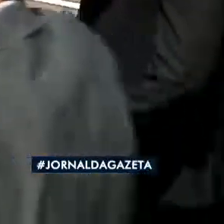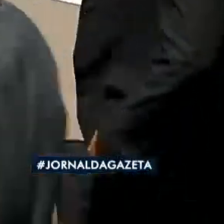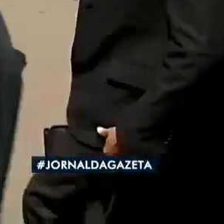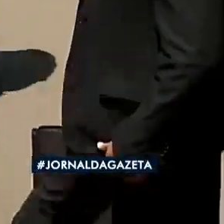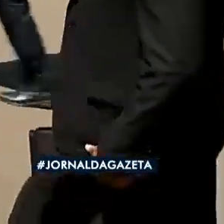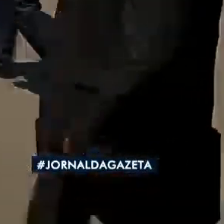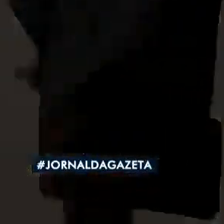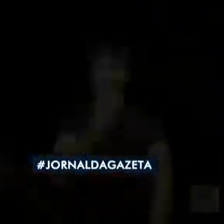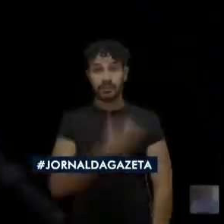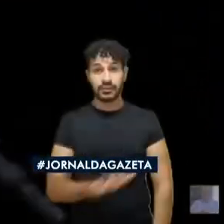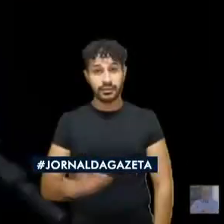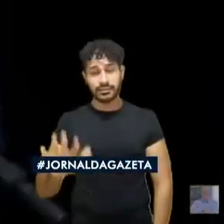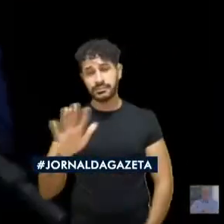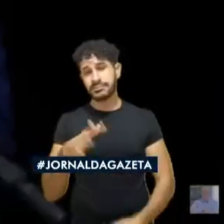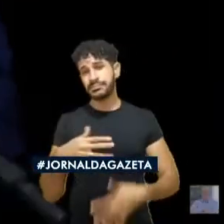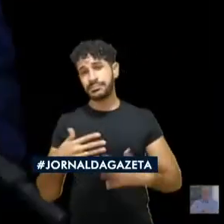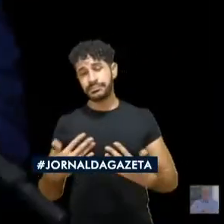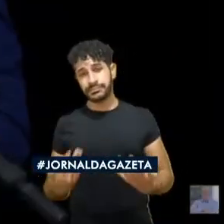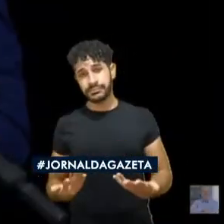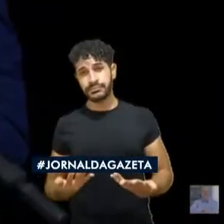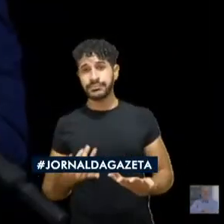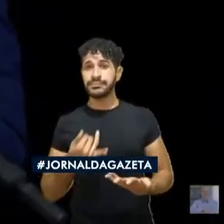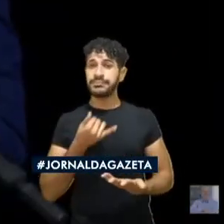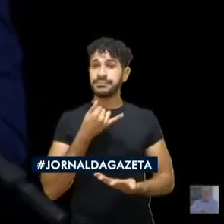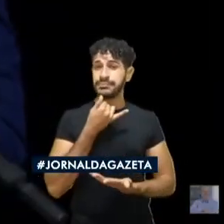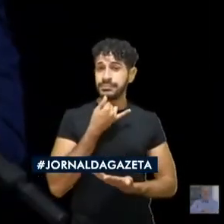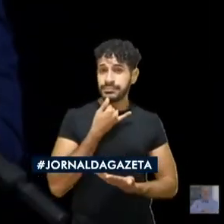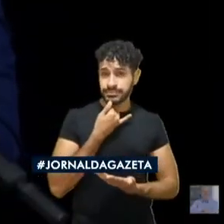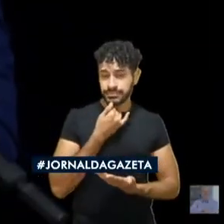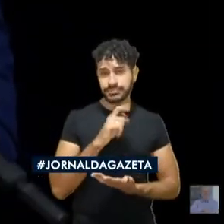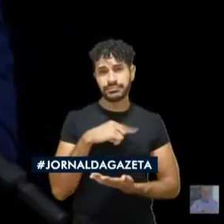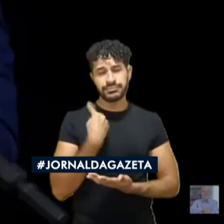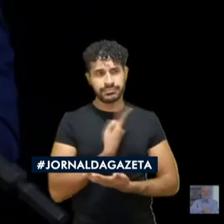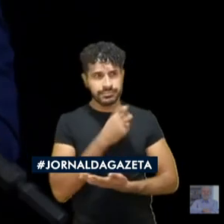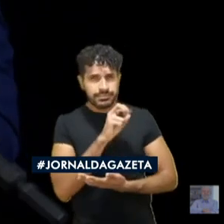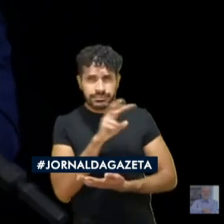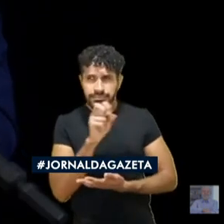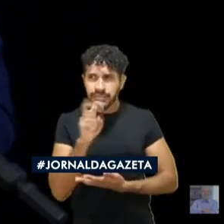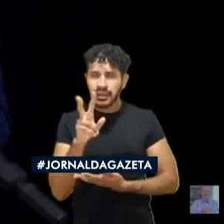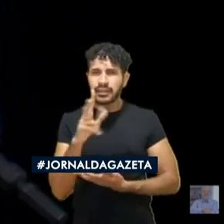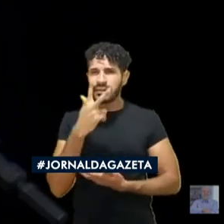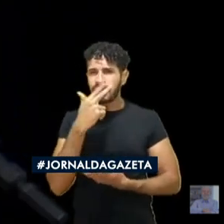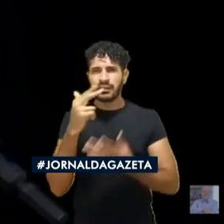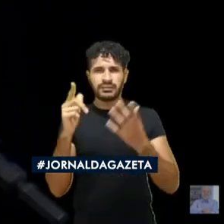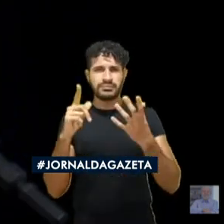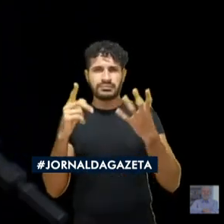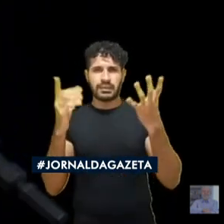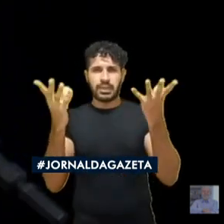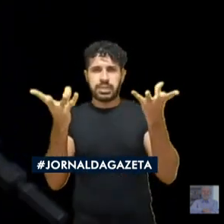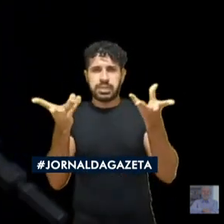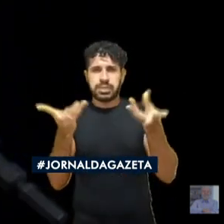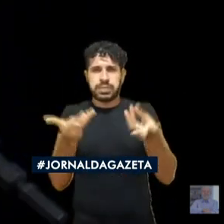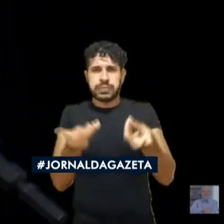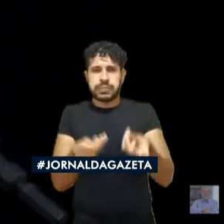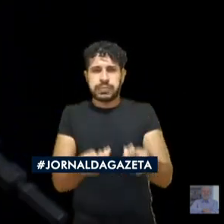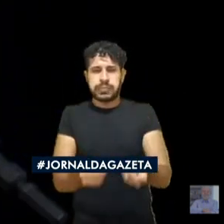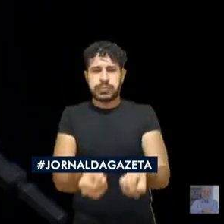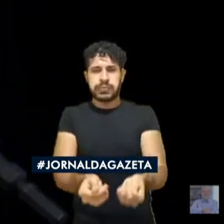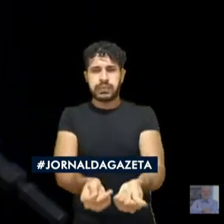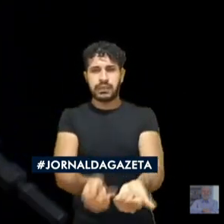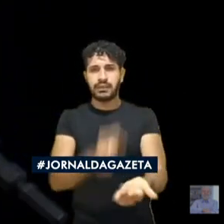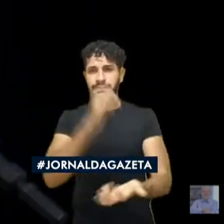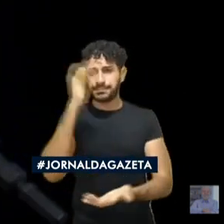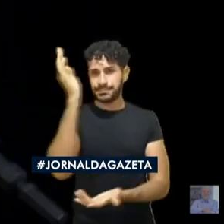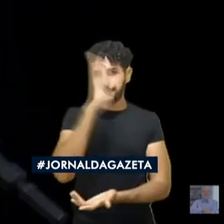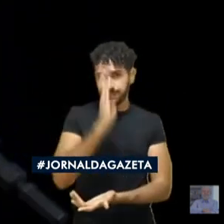ineficiente infelizmente nós vimos que houve um desmonte do estado brasileiro